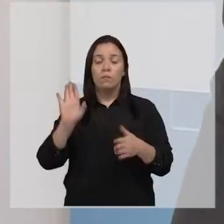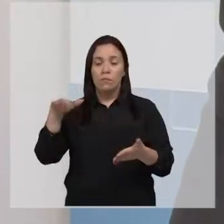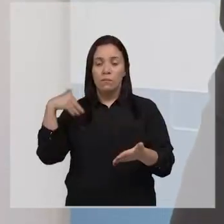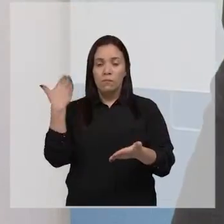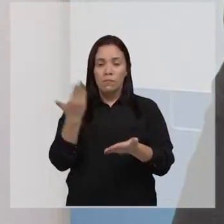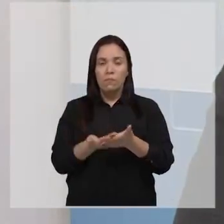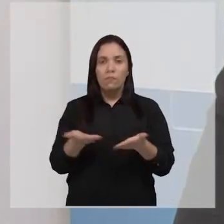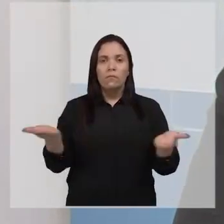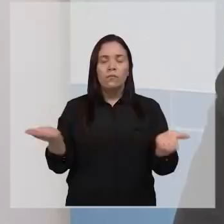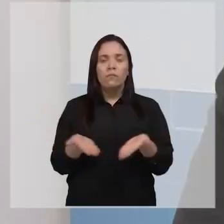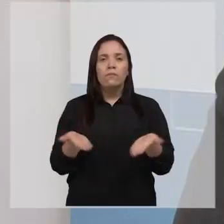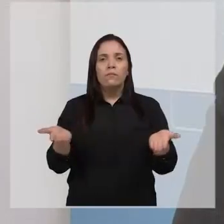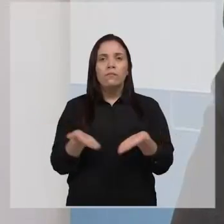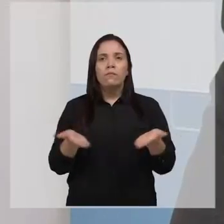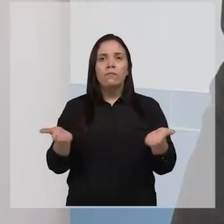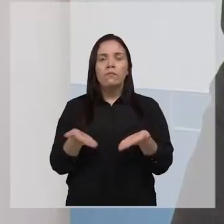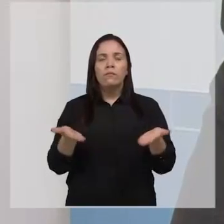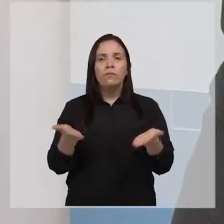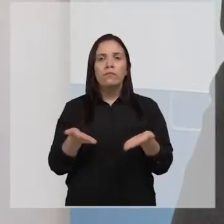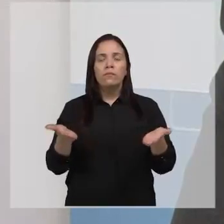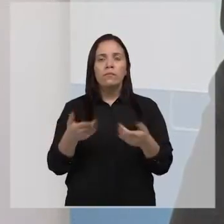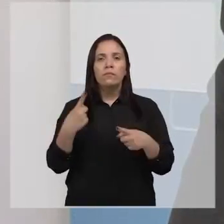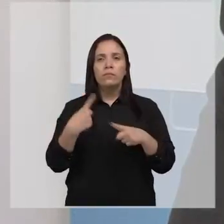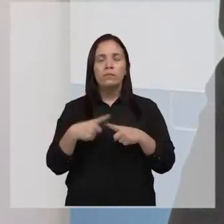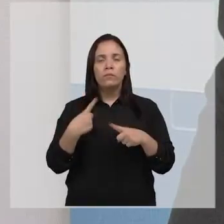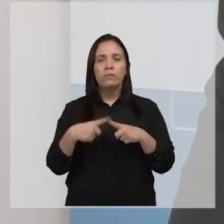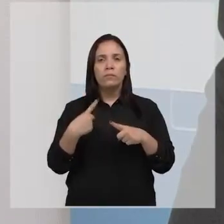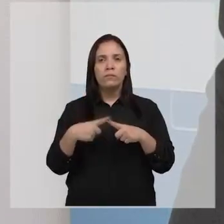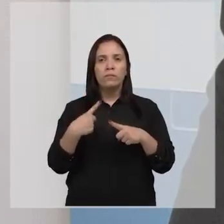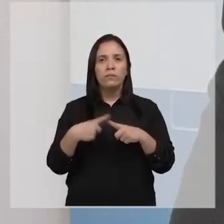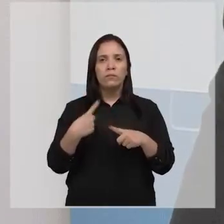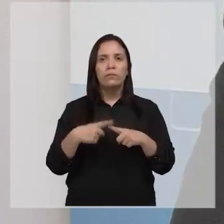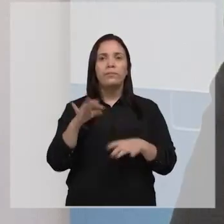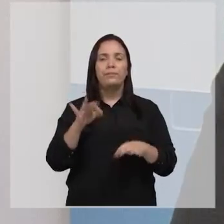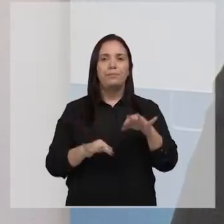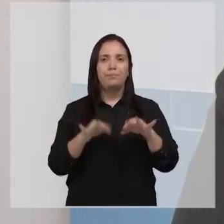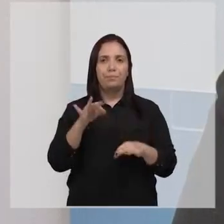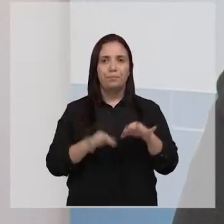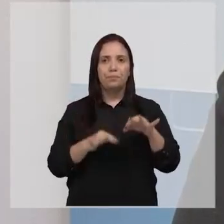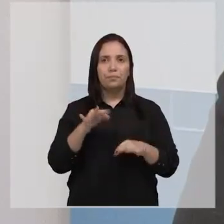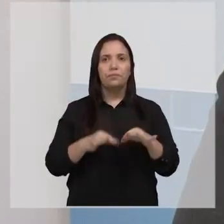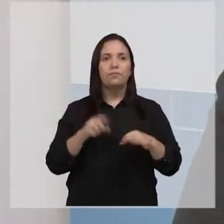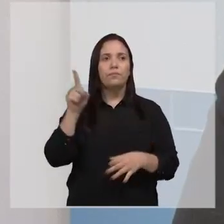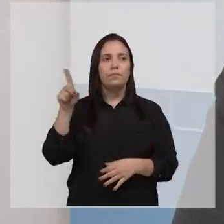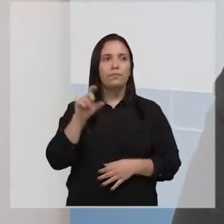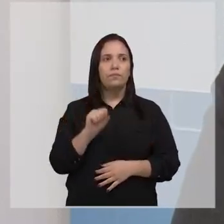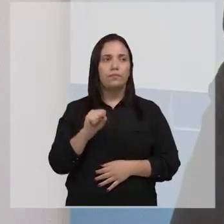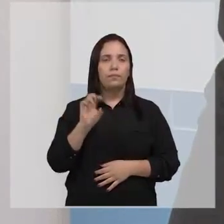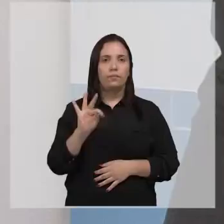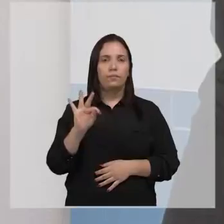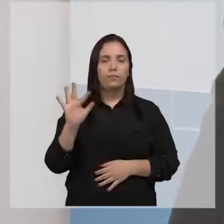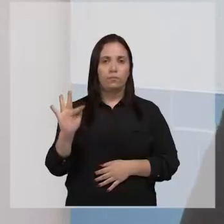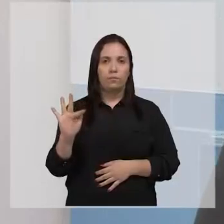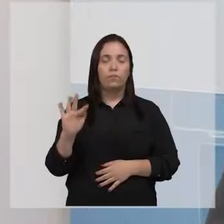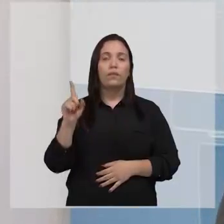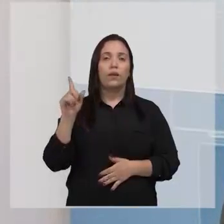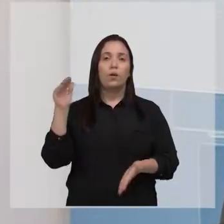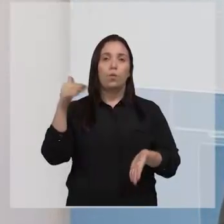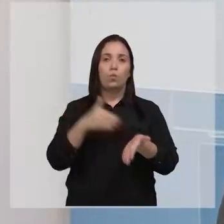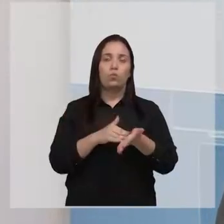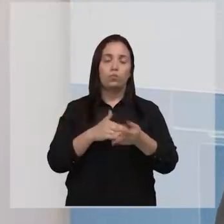hoje. Por quê? Porque foram julgados no Supremo Tribunal Federal, que era a última